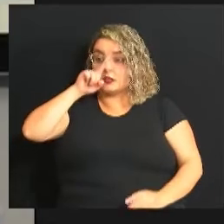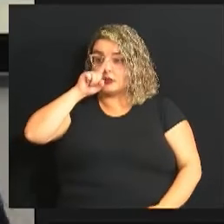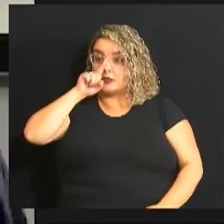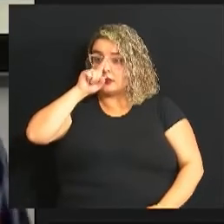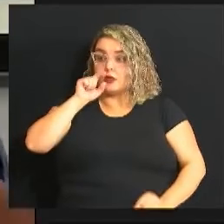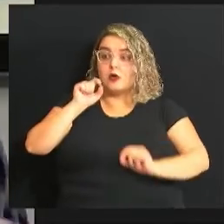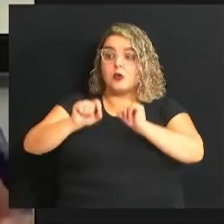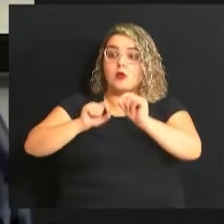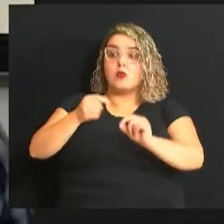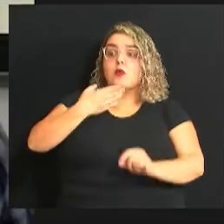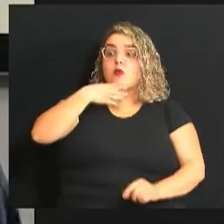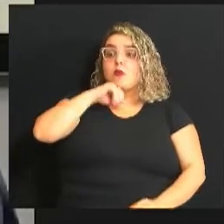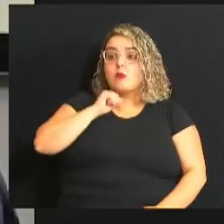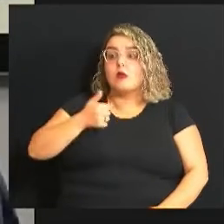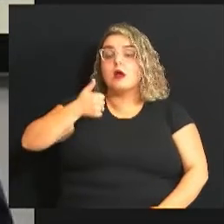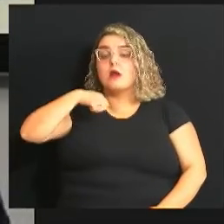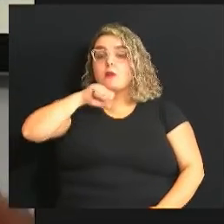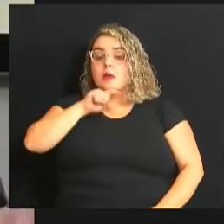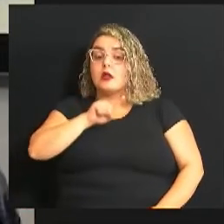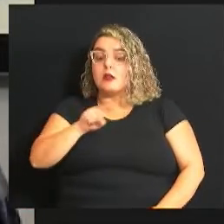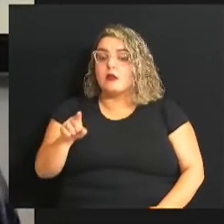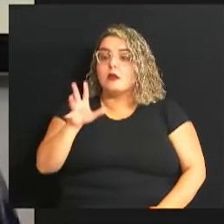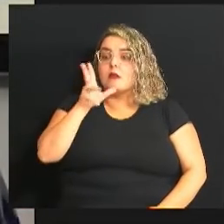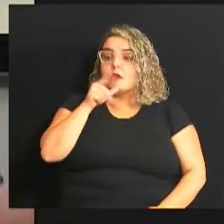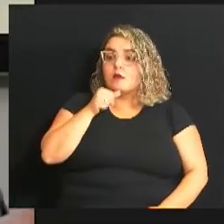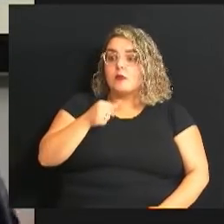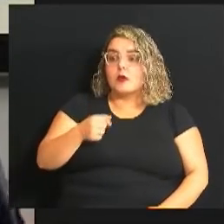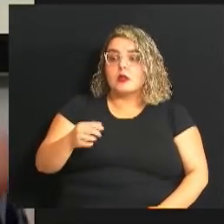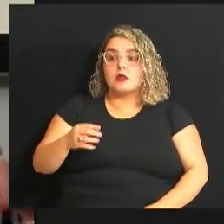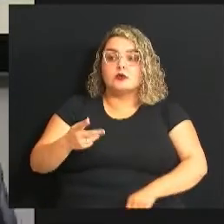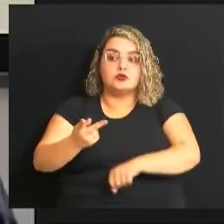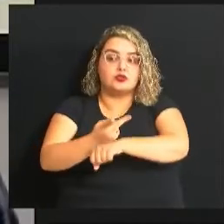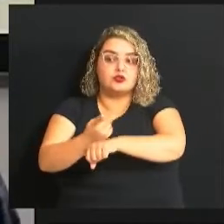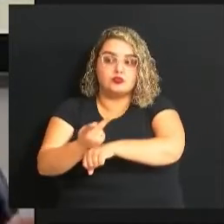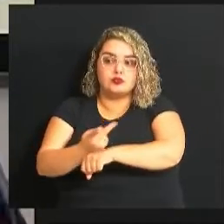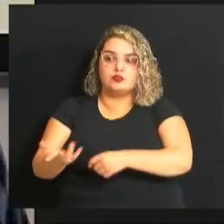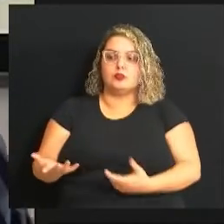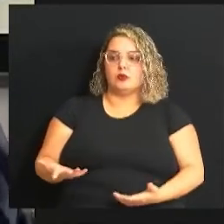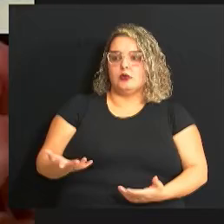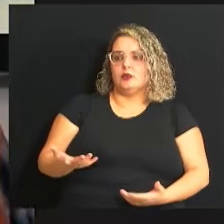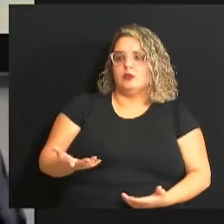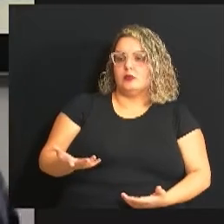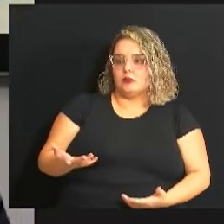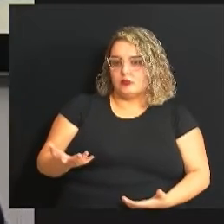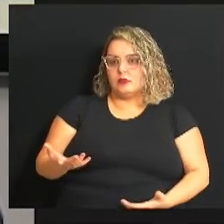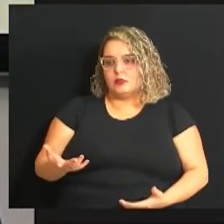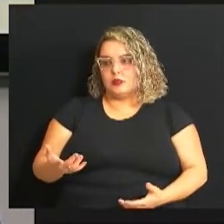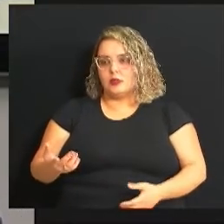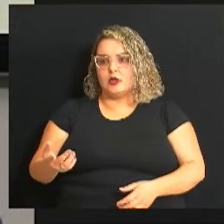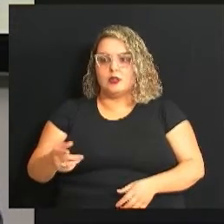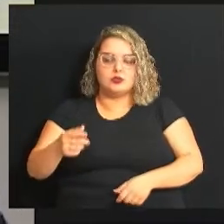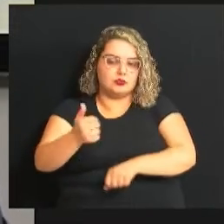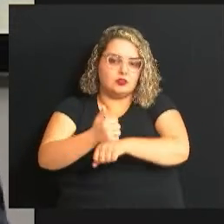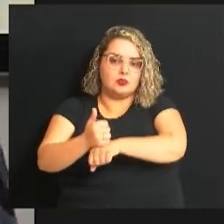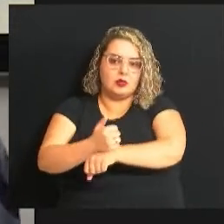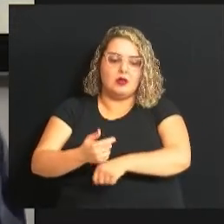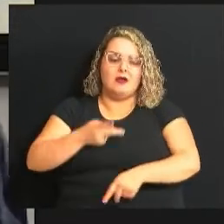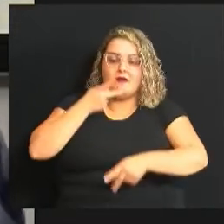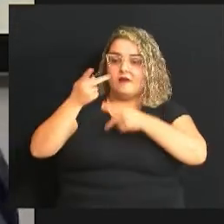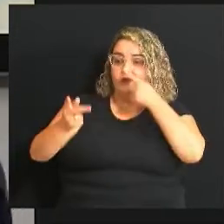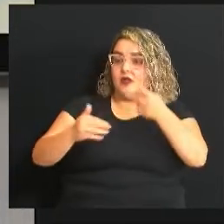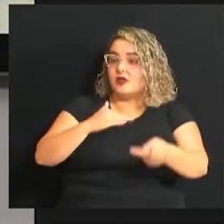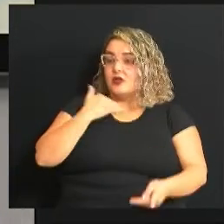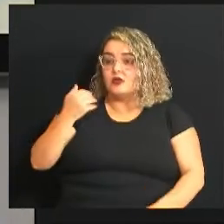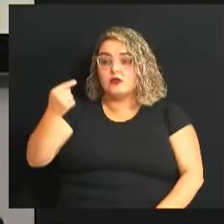devem demorar a procurar ajuda? Pensamentos repetitivos sobre morte. A criança começa a falar muito em morte. Começa a ter esses pensamentos